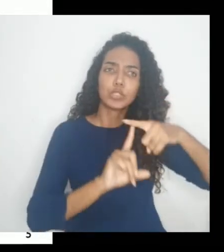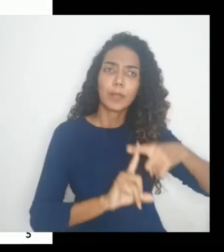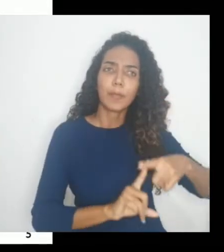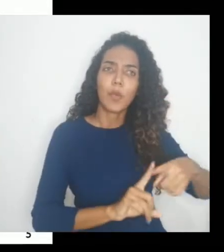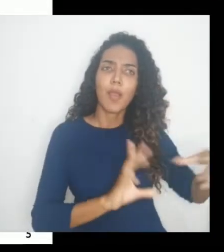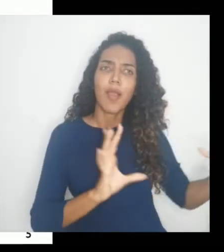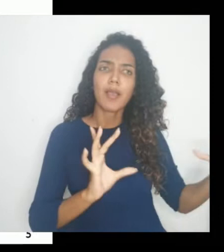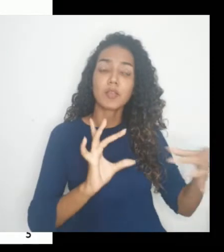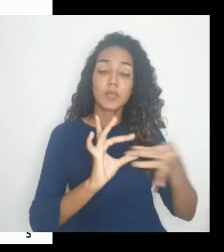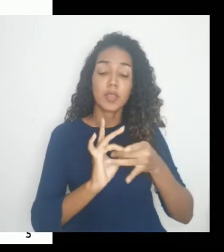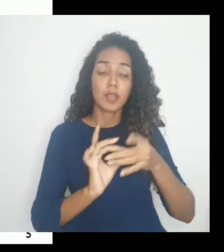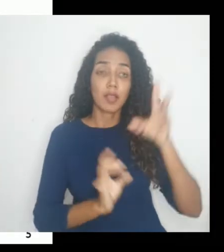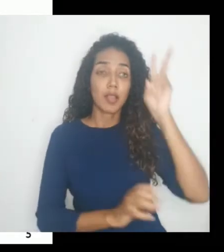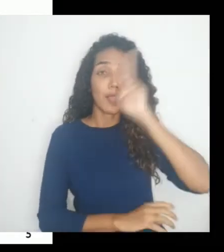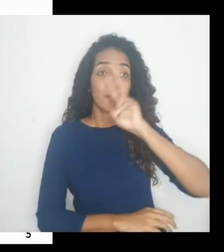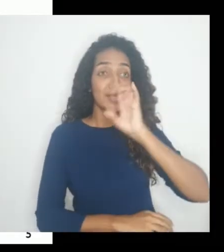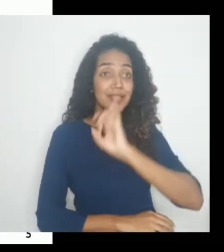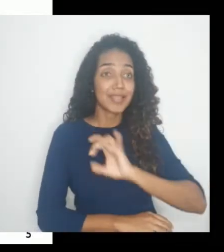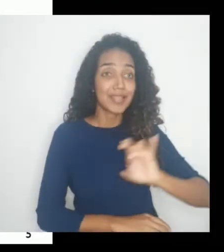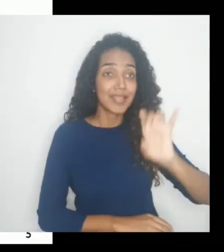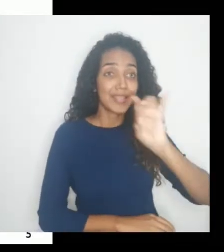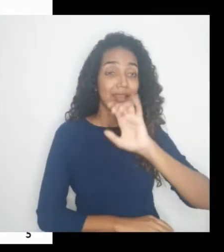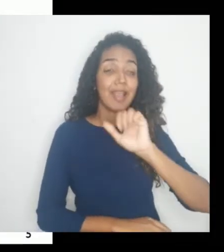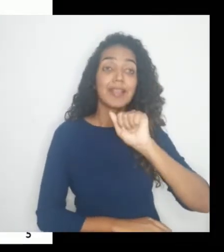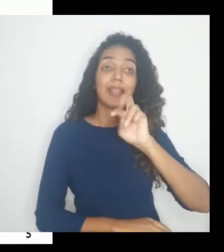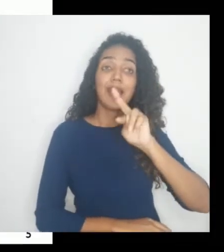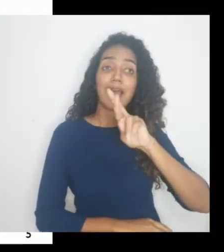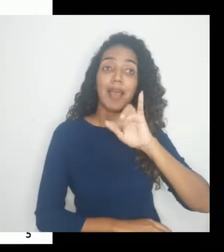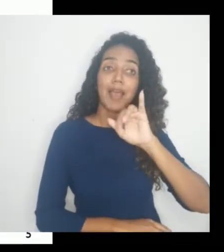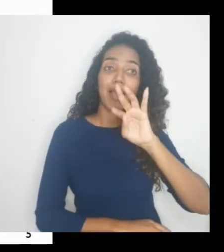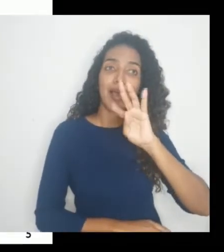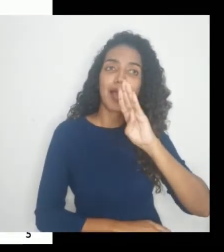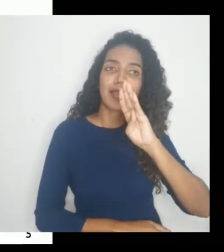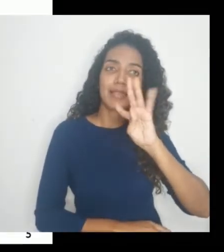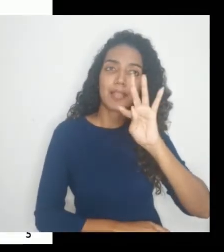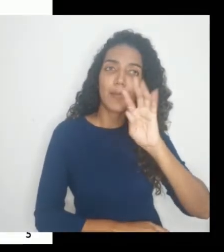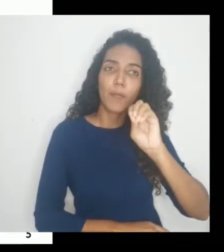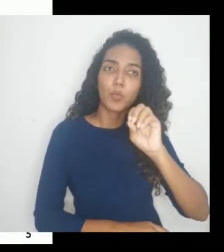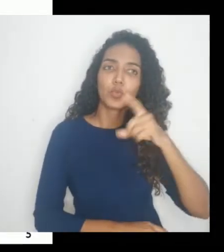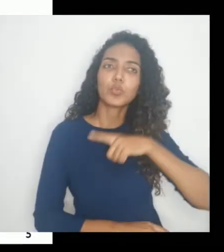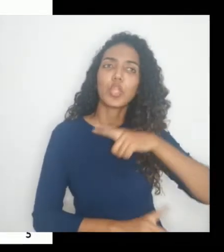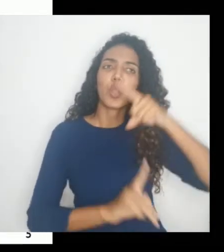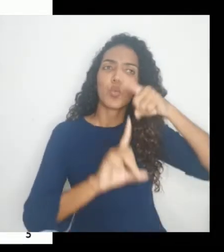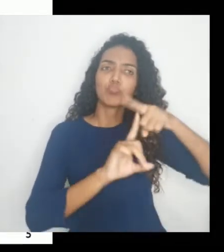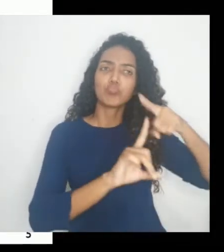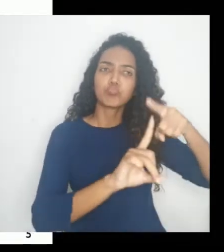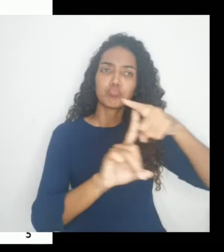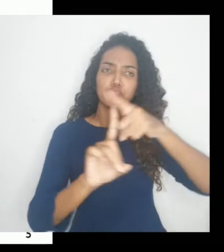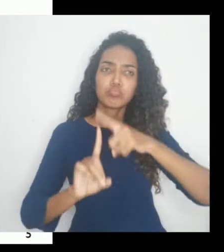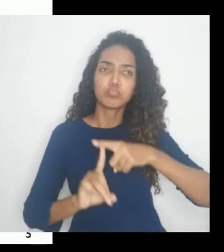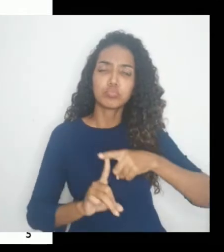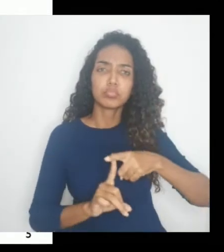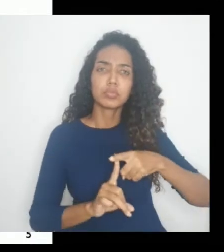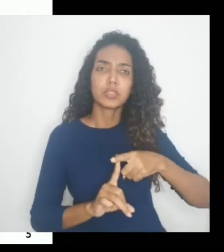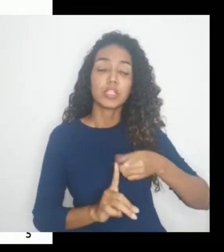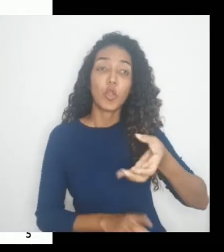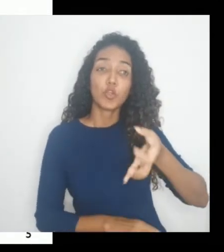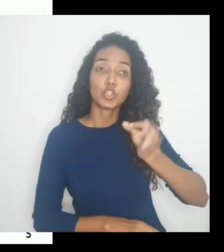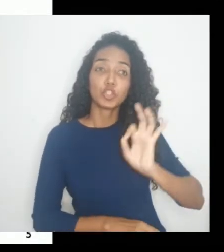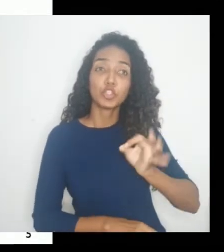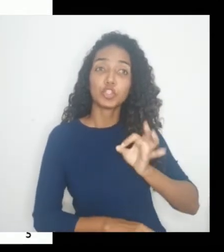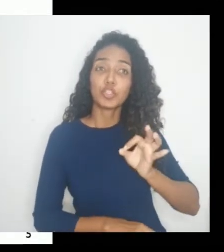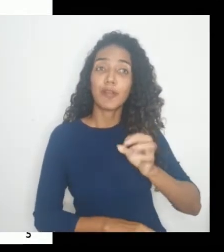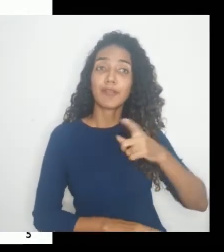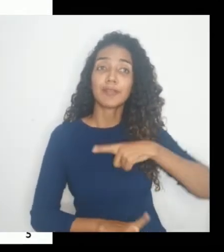ter um tipo, como Java é fortemente tipada, não há como definir variáveis ou atributos que não tenham